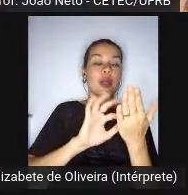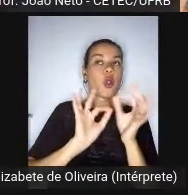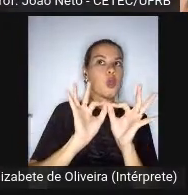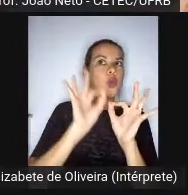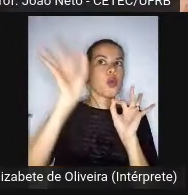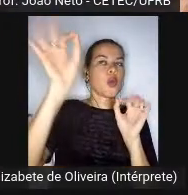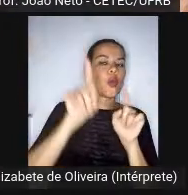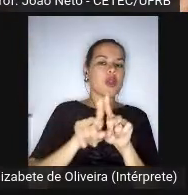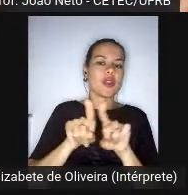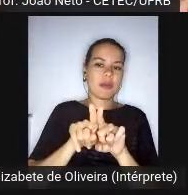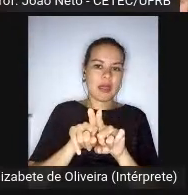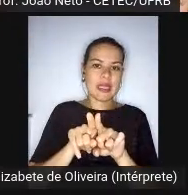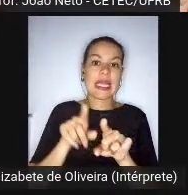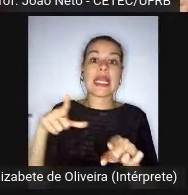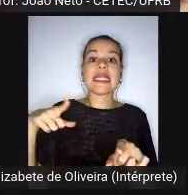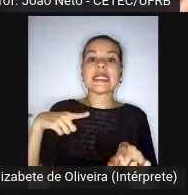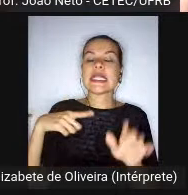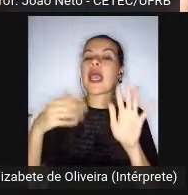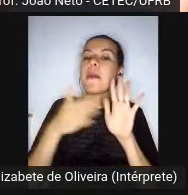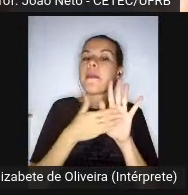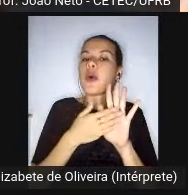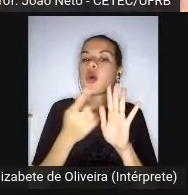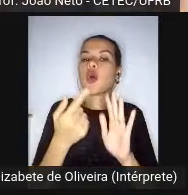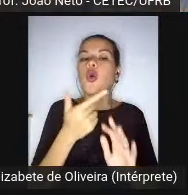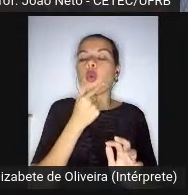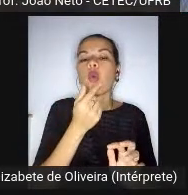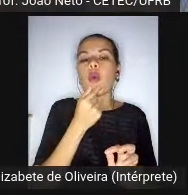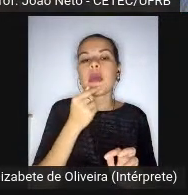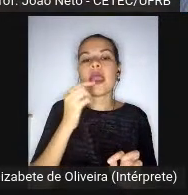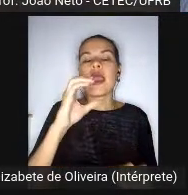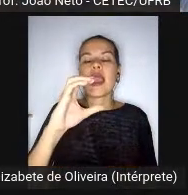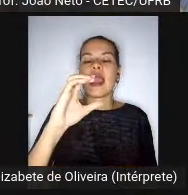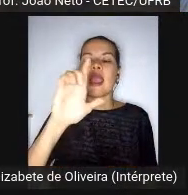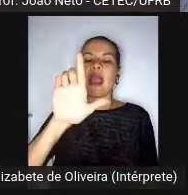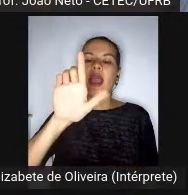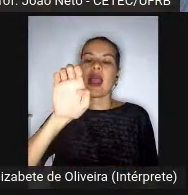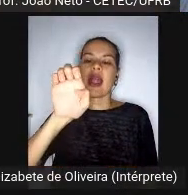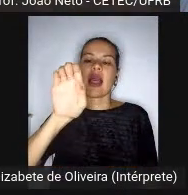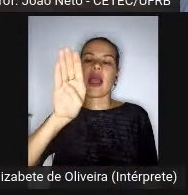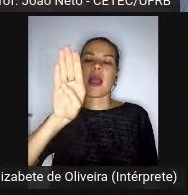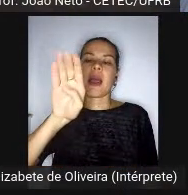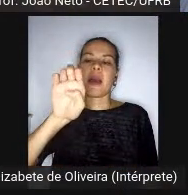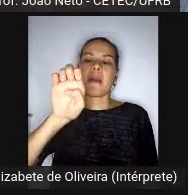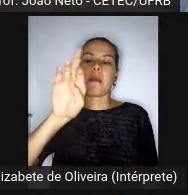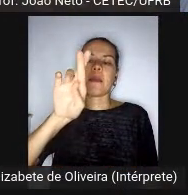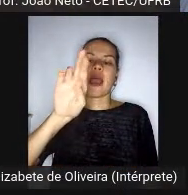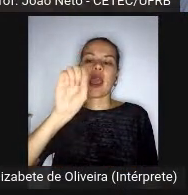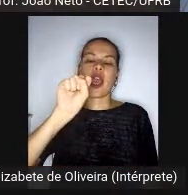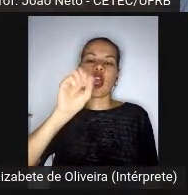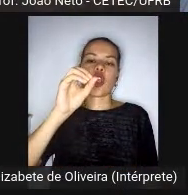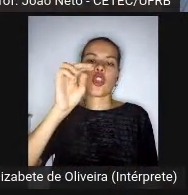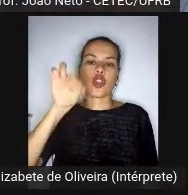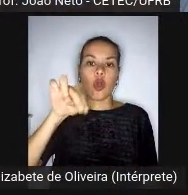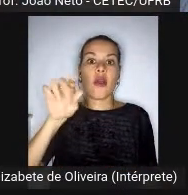projeto do aluno Cleberson França em Que Nós criamos um dispositivo que a tomada inteligente em que a pessoa se a pessoa